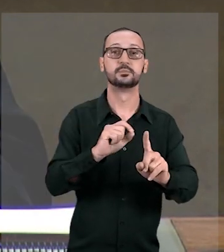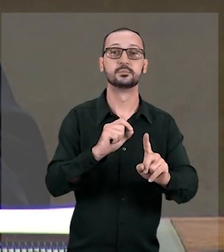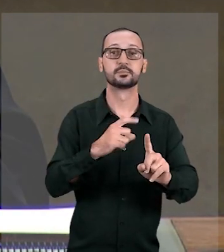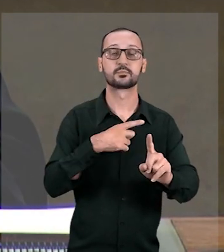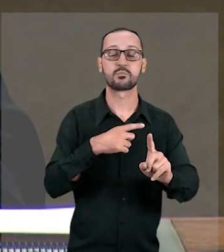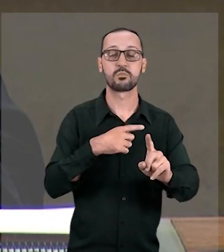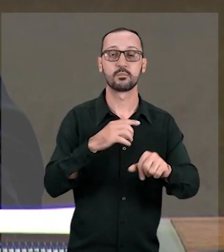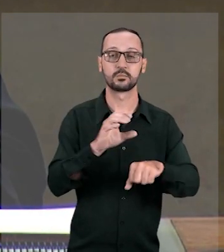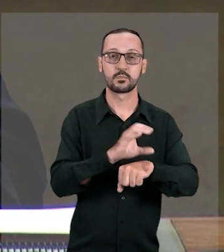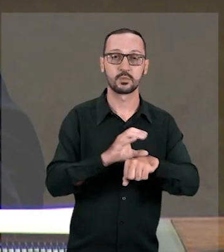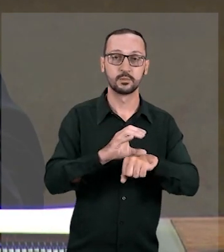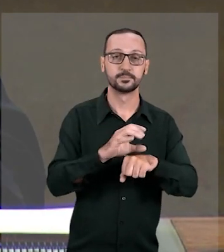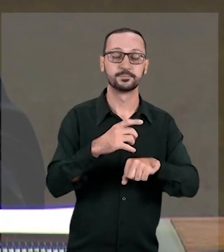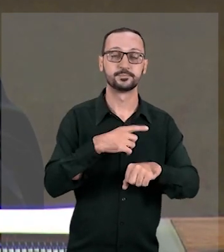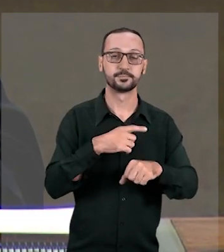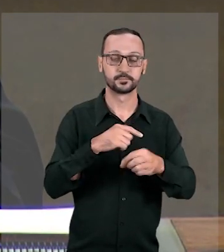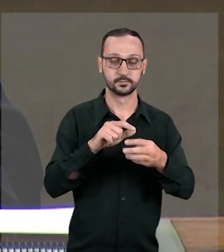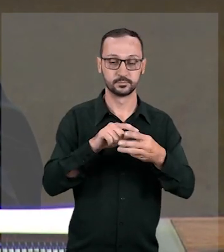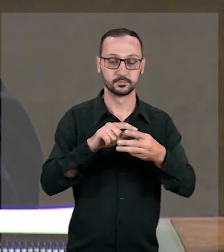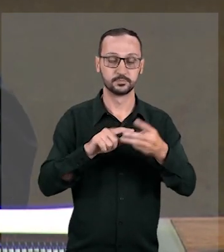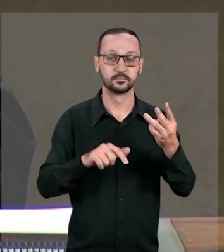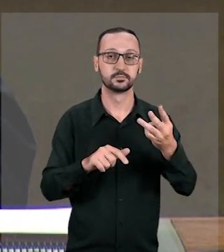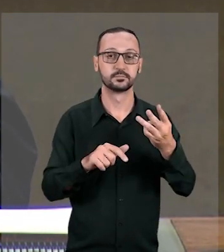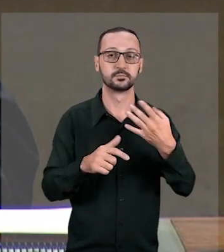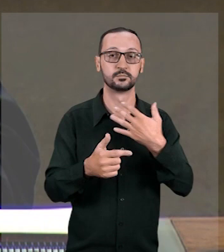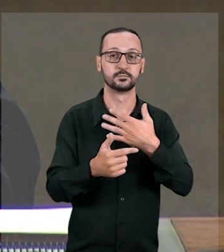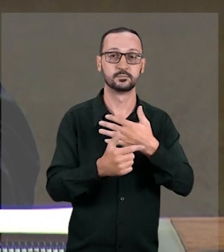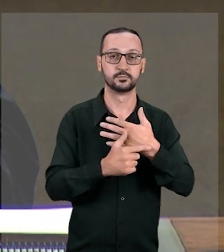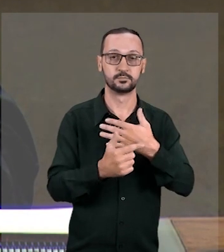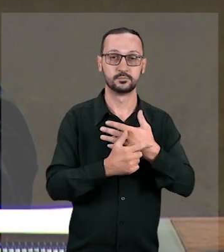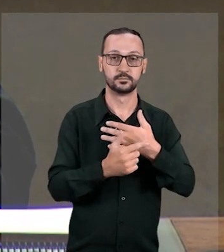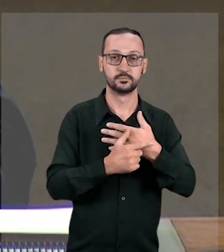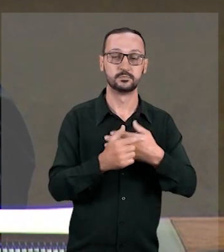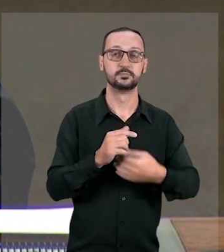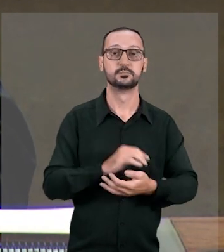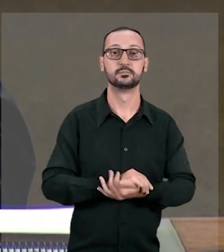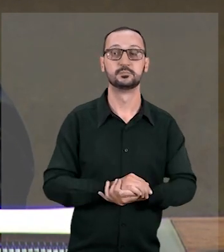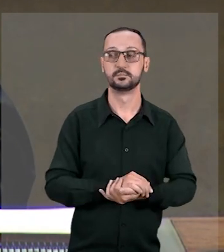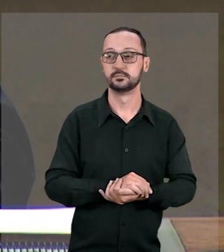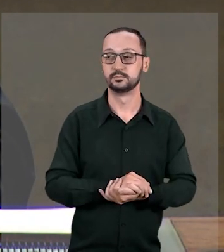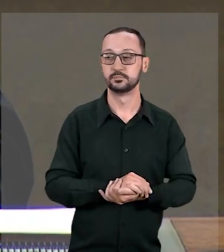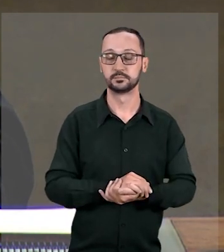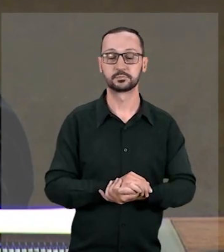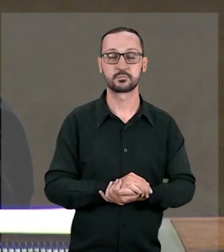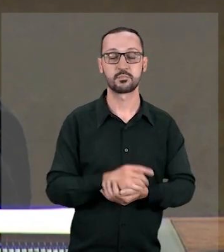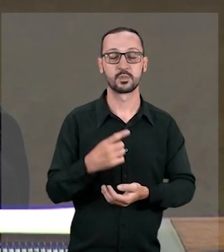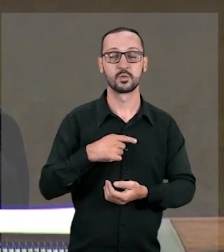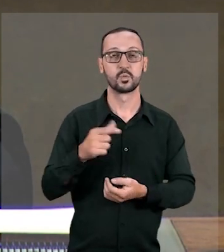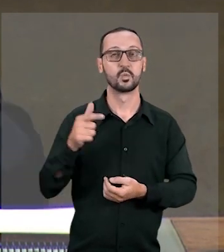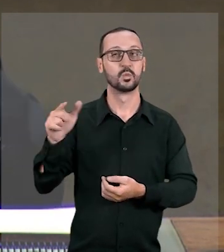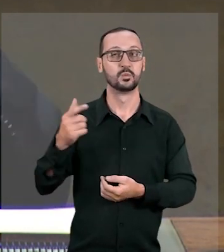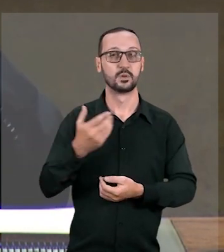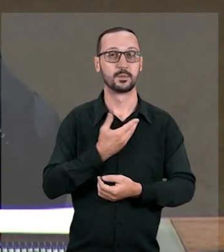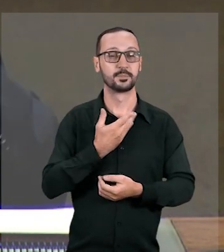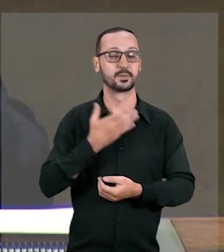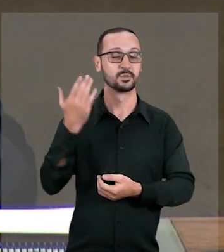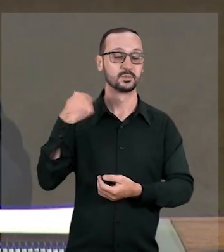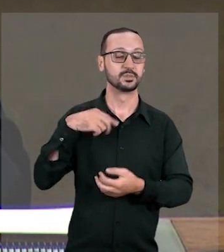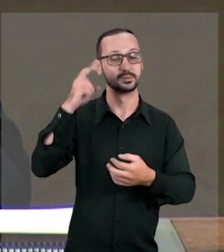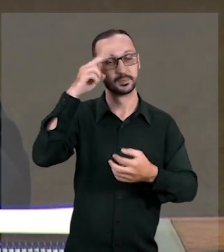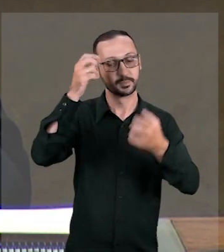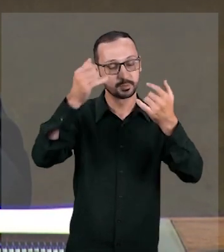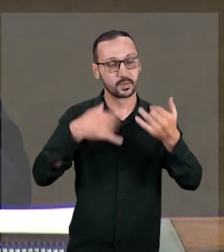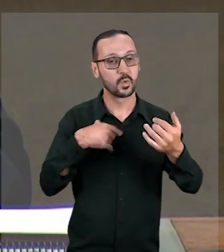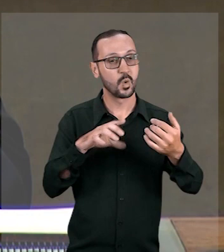tribunais constitucionais têm 3 grandes papéis que o ministro Reinaldo da Fonseca lembrava mais cedo, tal como eu